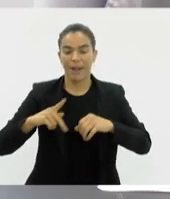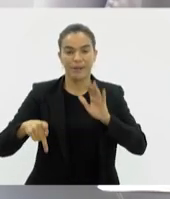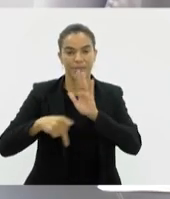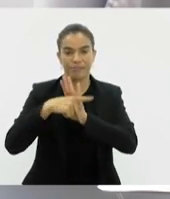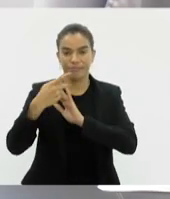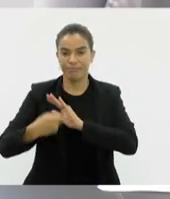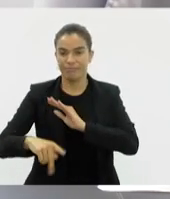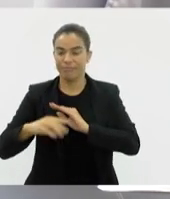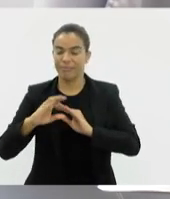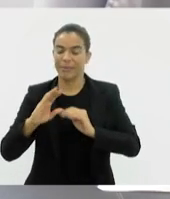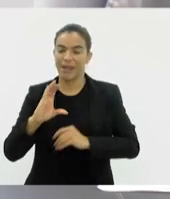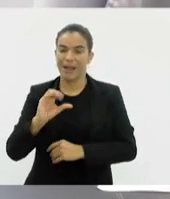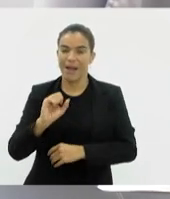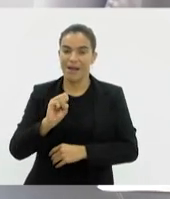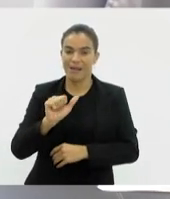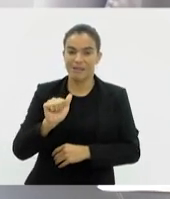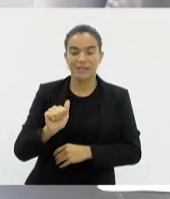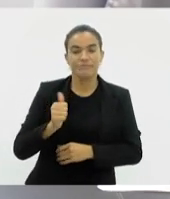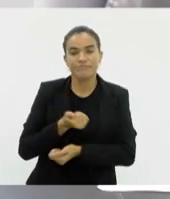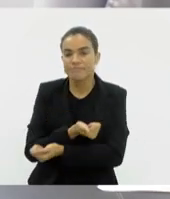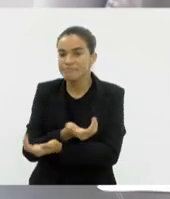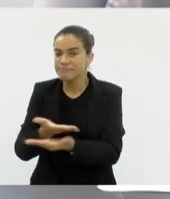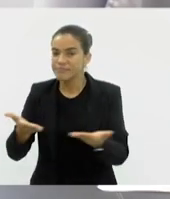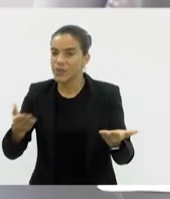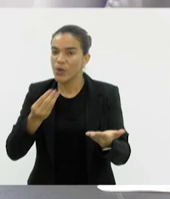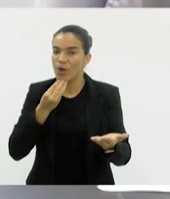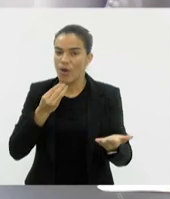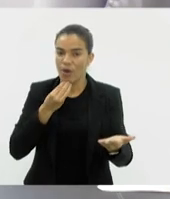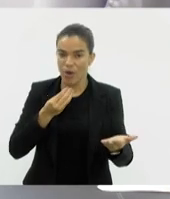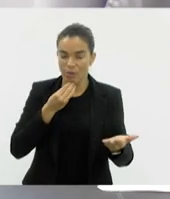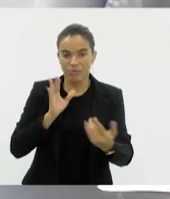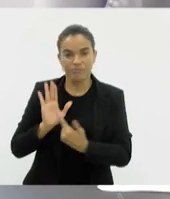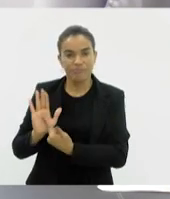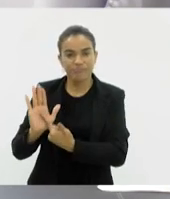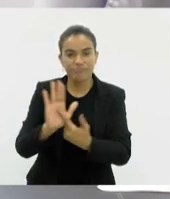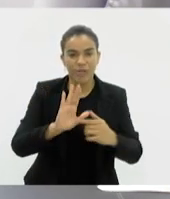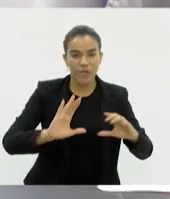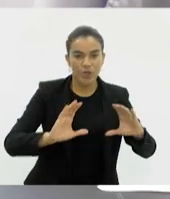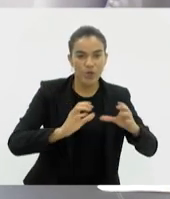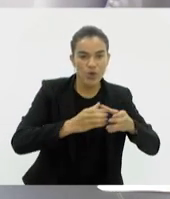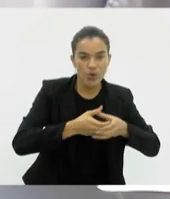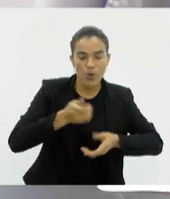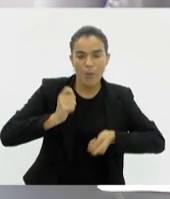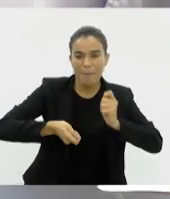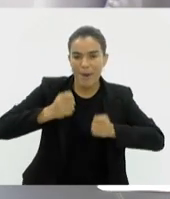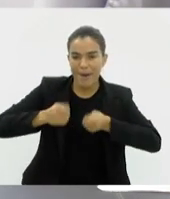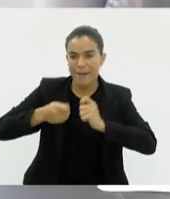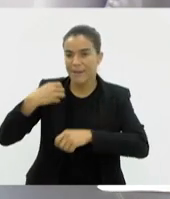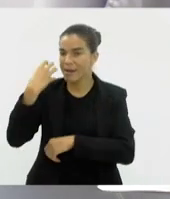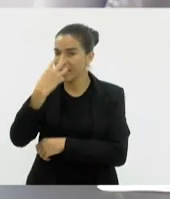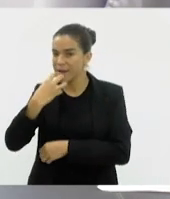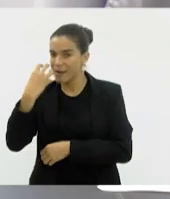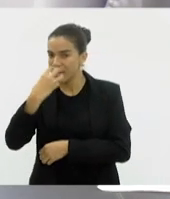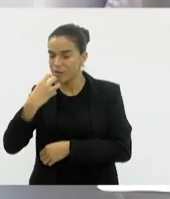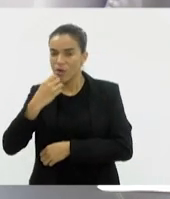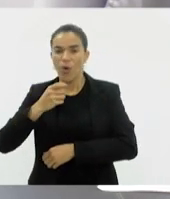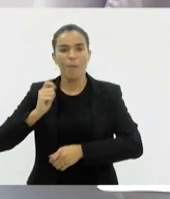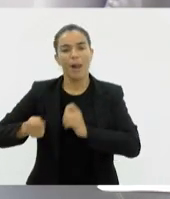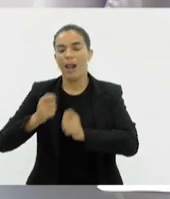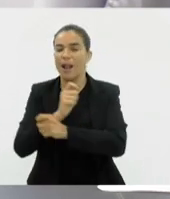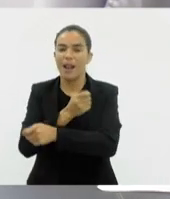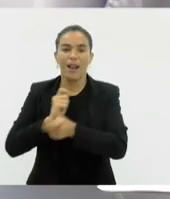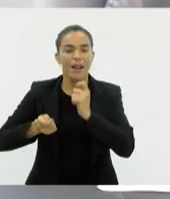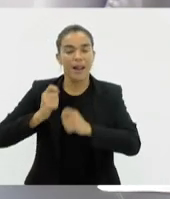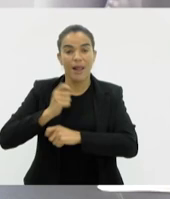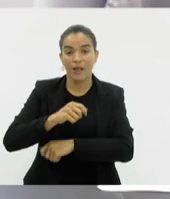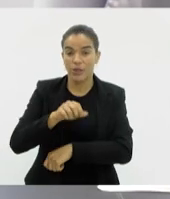a obrigatoriedade de disponibilização de oportunidade para apresentação de grupos, bandas, cantores ou instrumentistas do Estado do